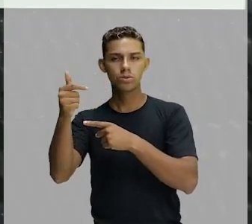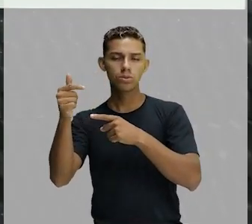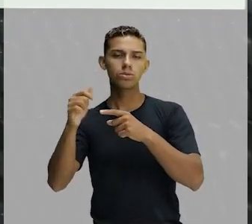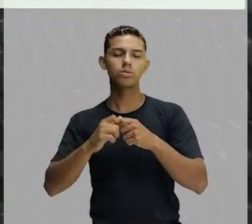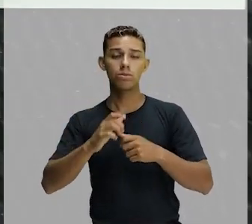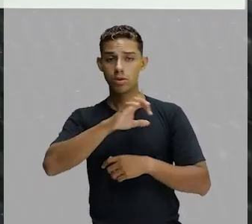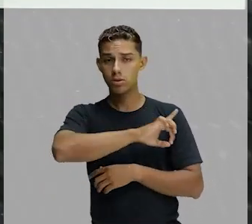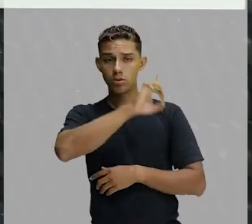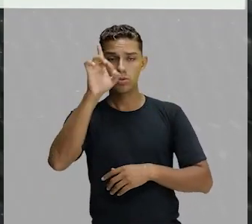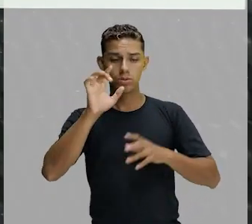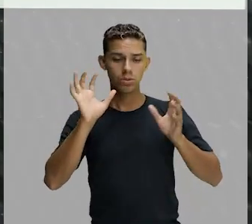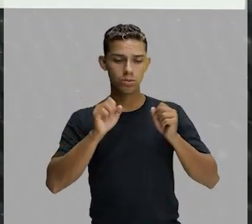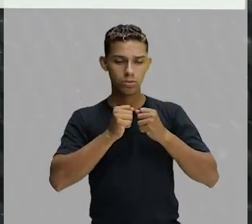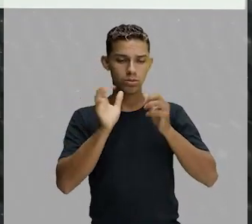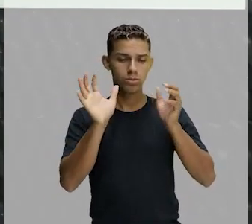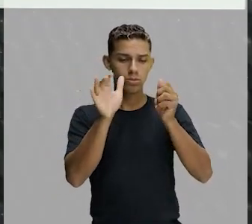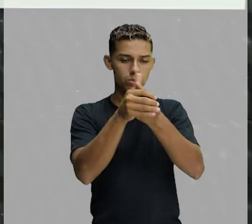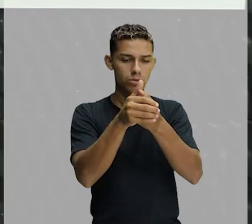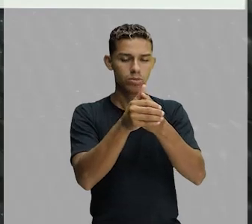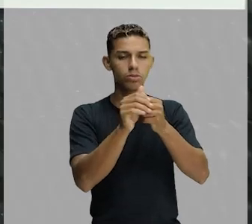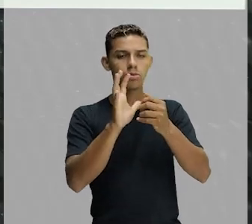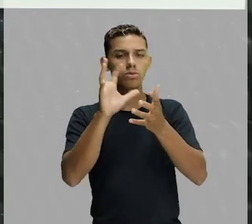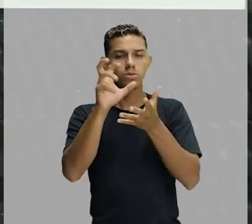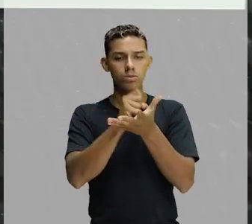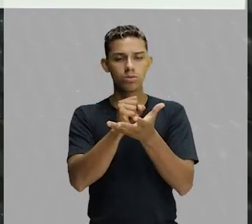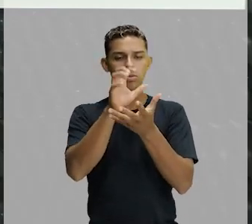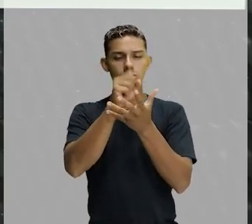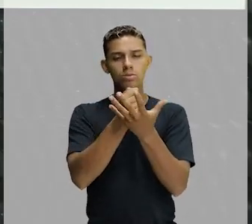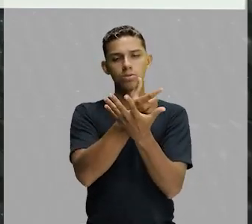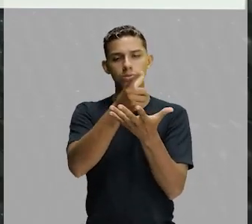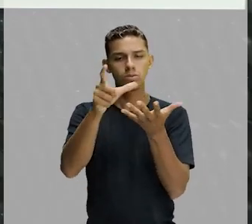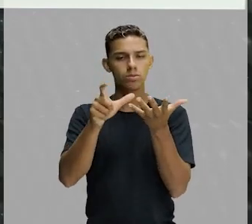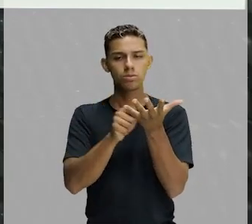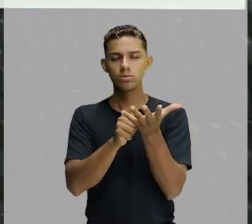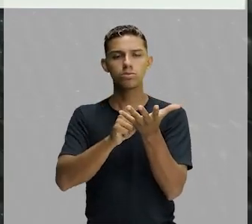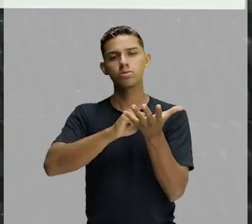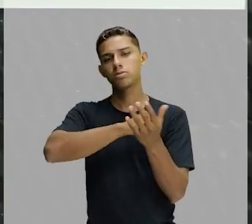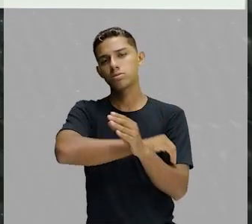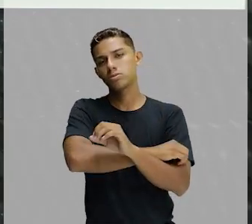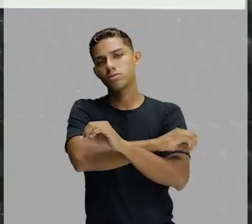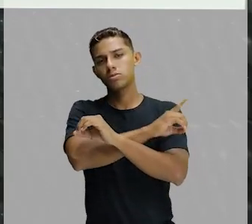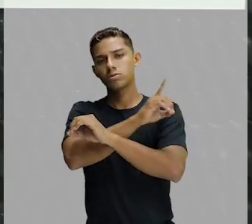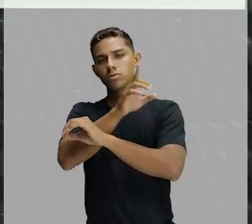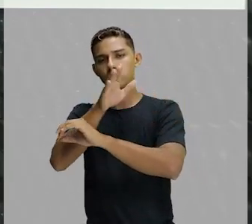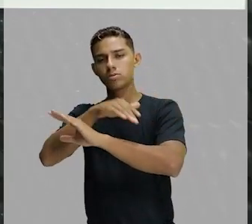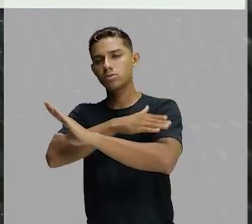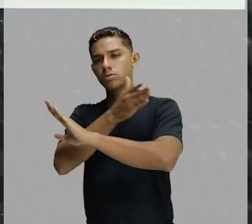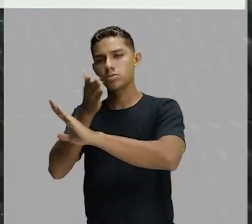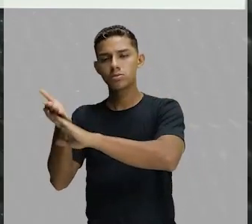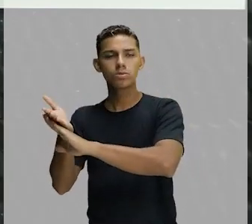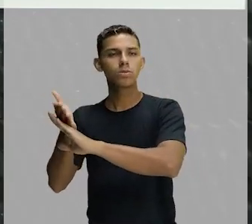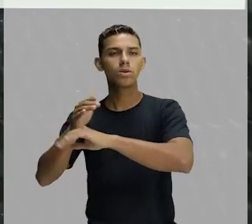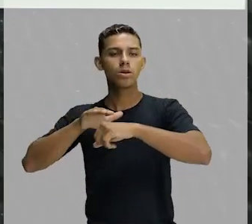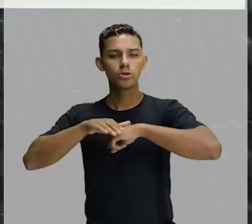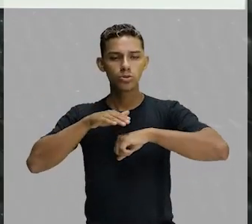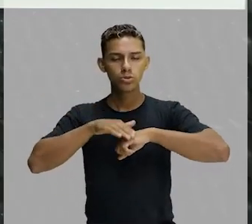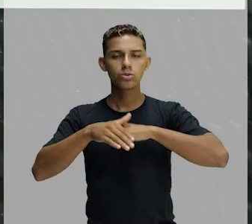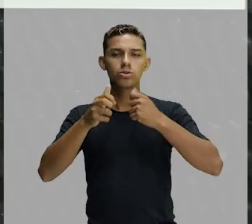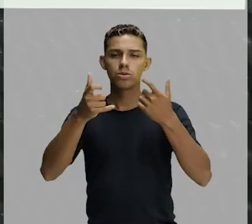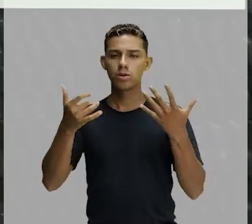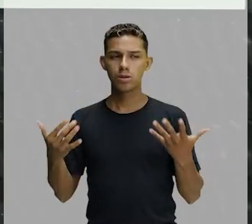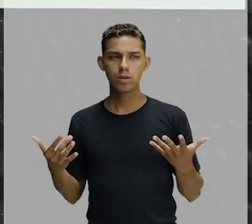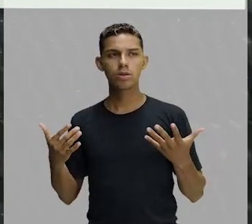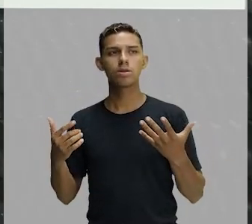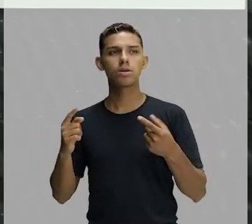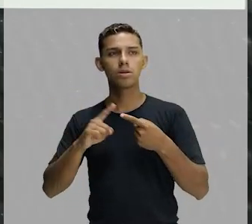fecham, a planta ela vai consumir esse gás carbônico que ela absorveu durante a noite. Então, aí a gente chama de